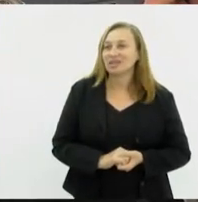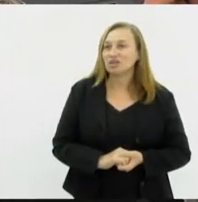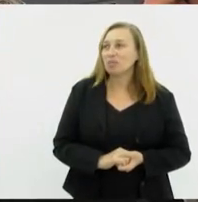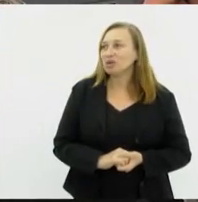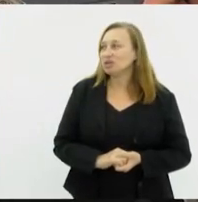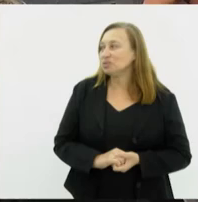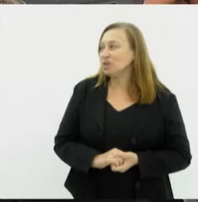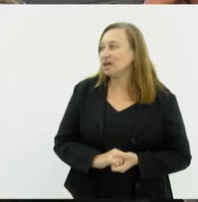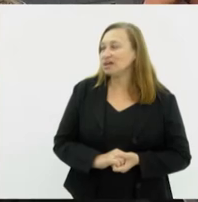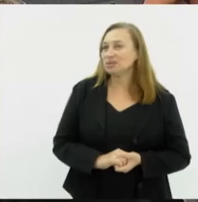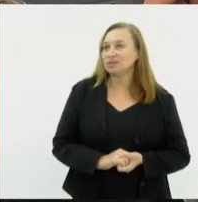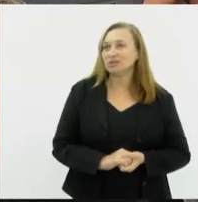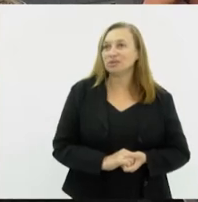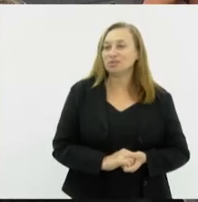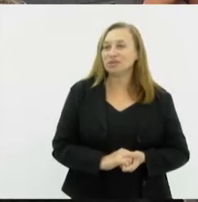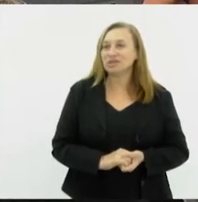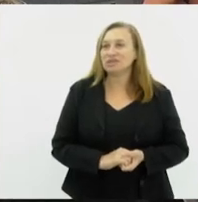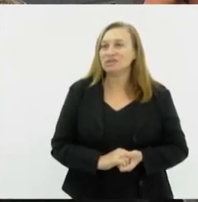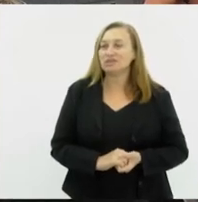Vai.